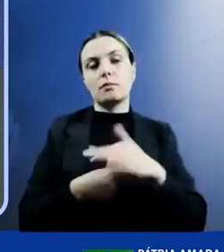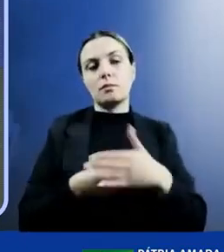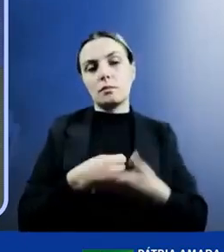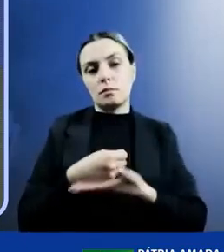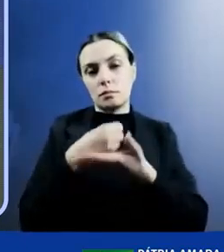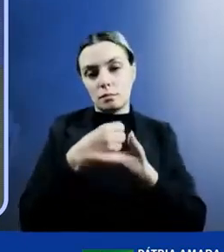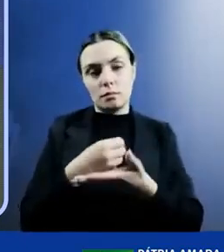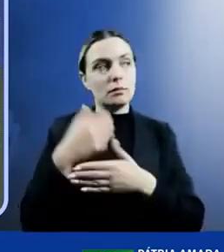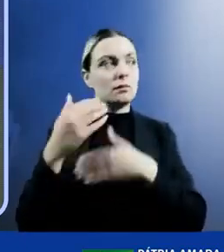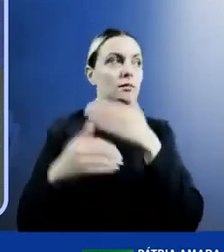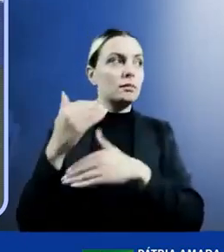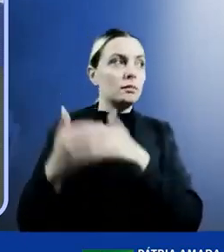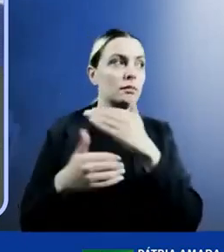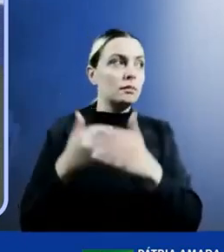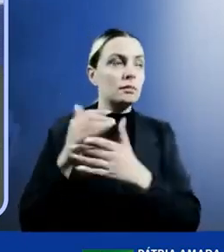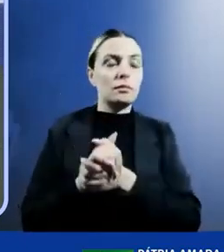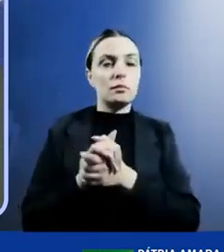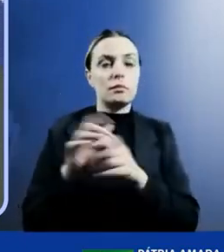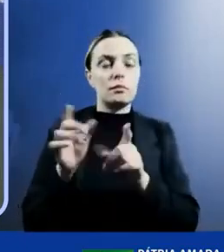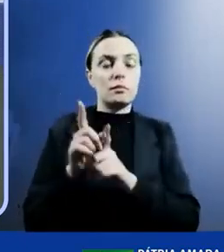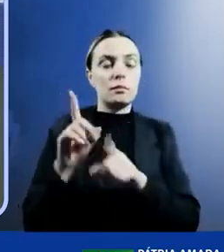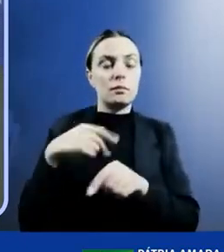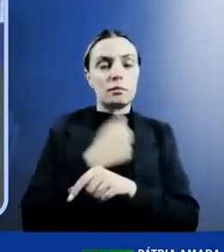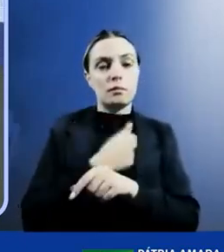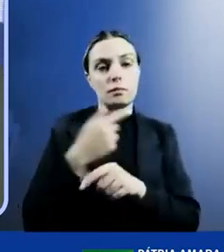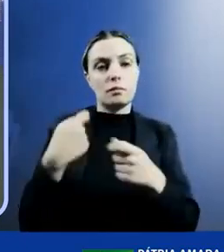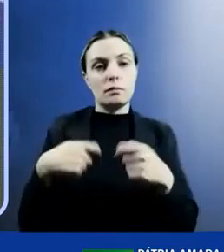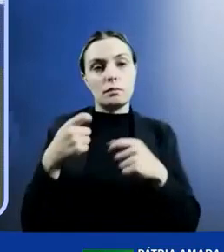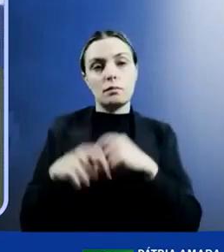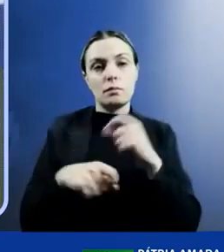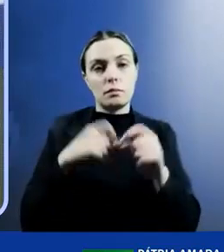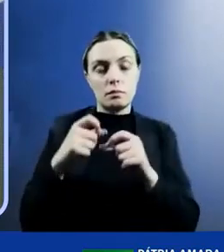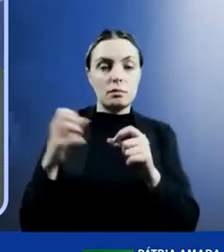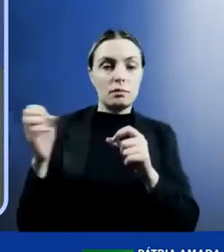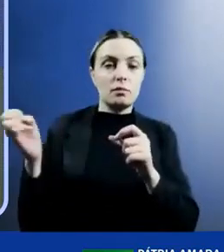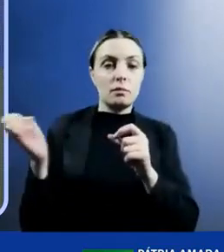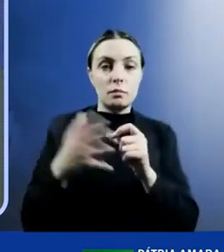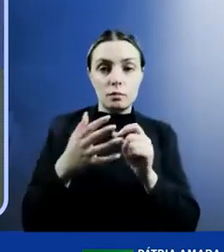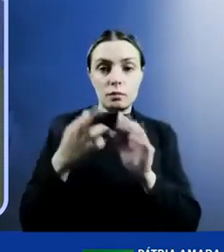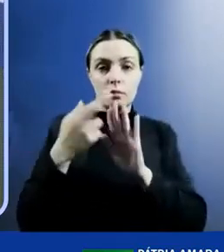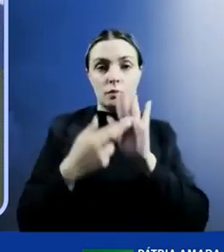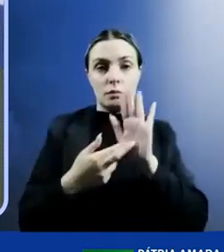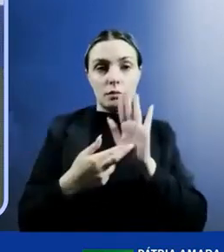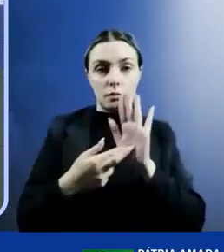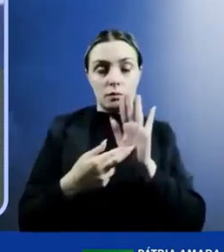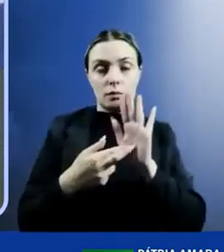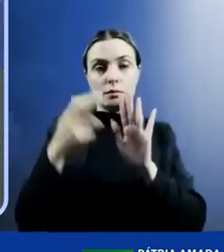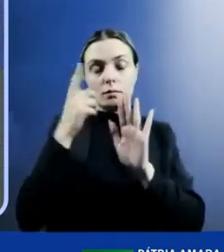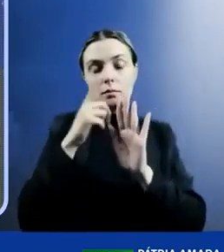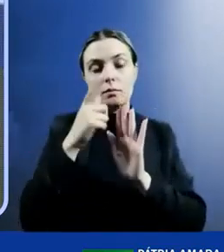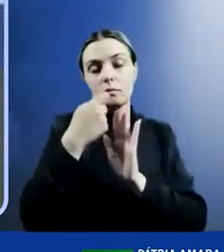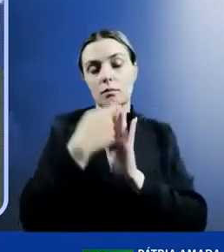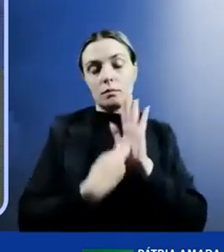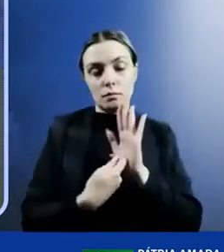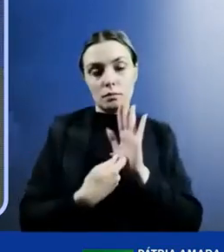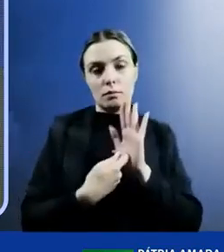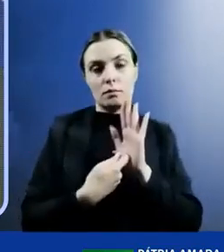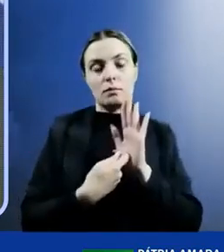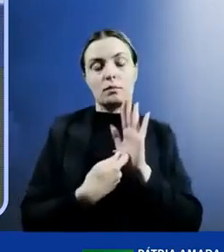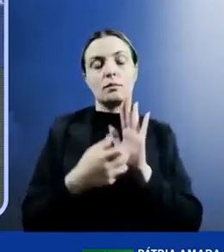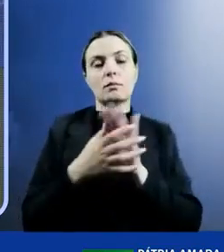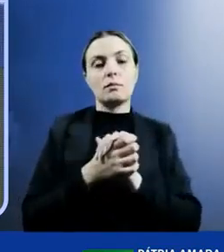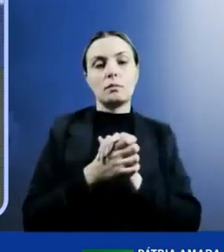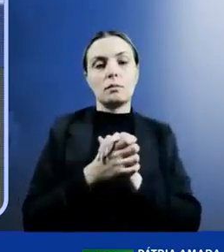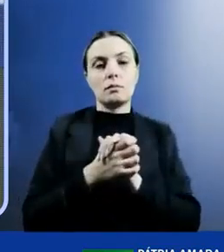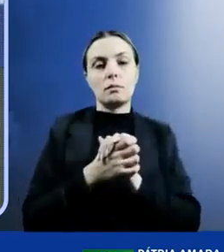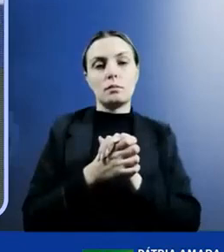desenvolvimento sustentável e nós vamos precisar de uma nova normatização para o licenciamento de empreendimentos eólicos e solares. Como